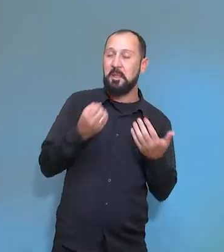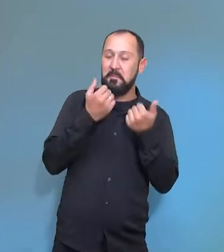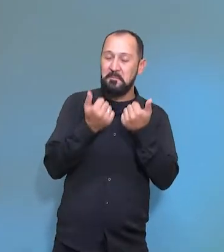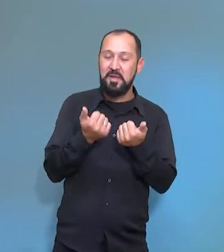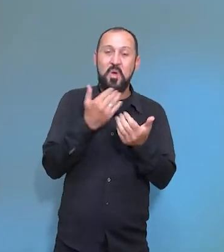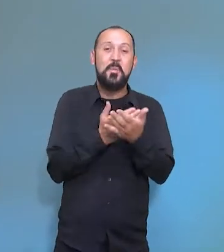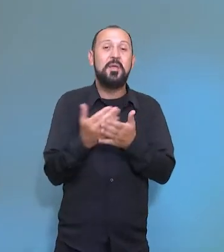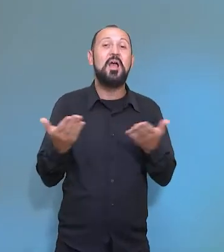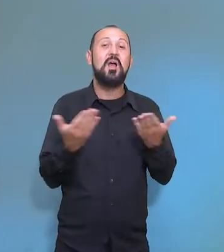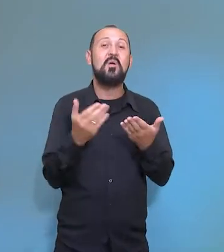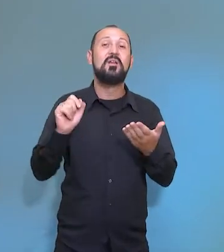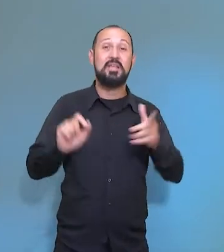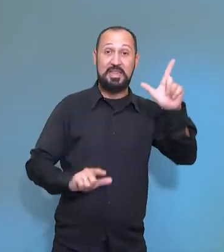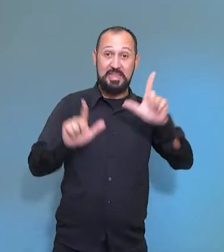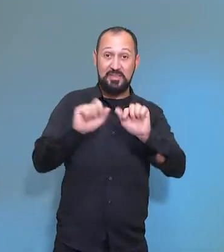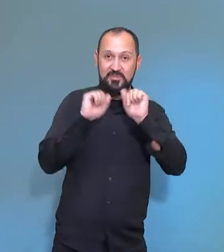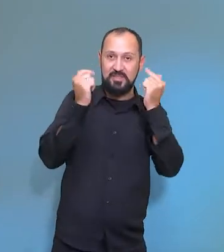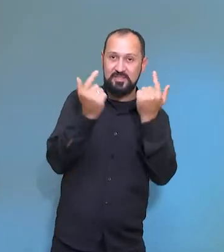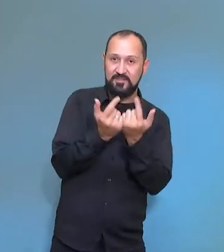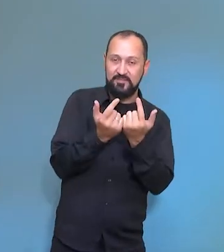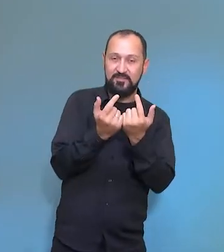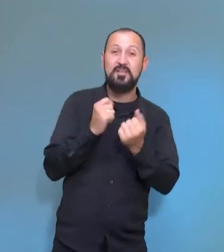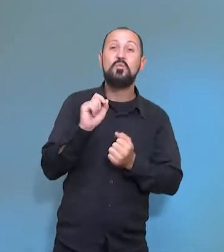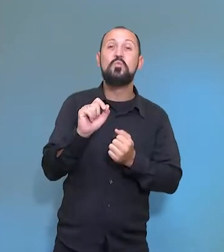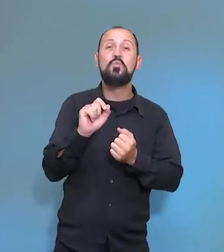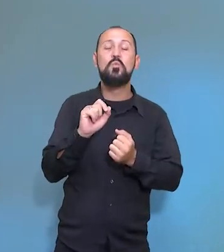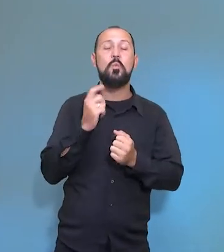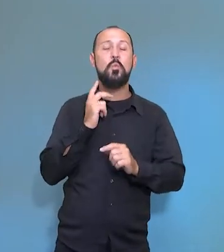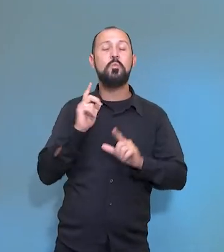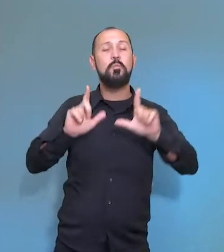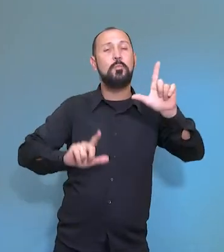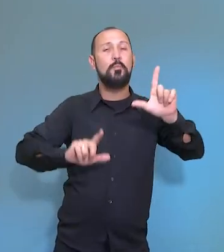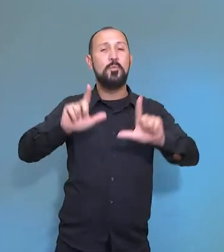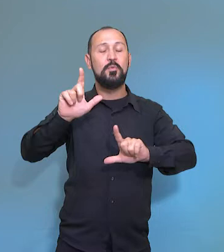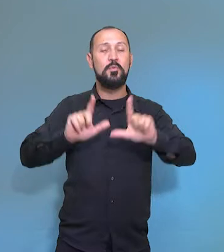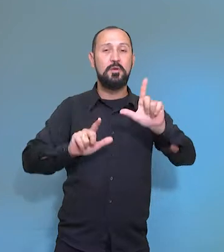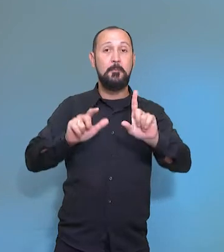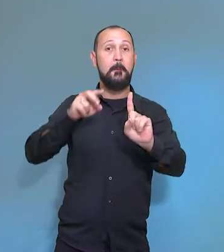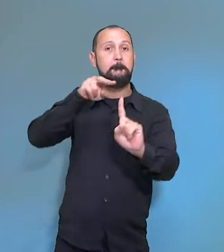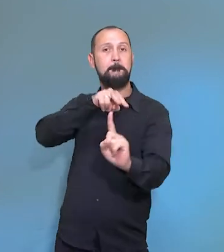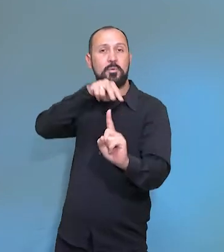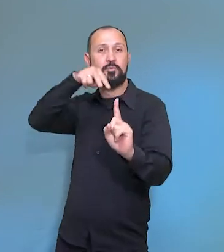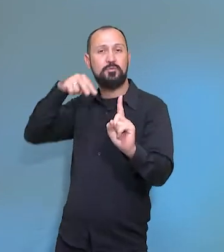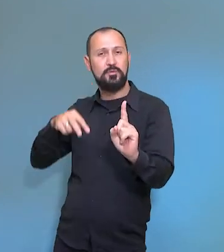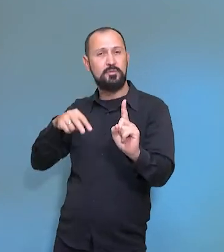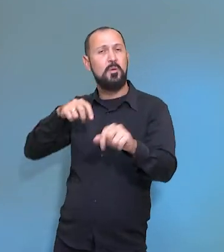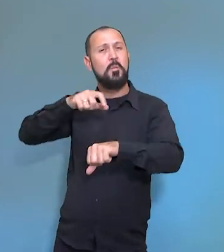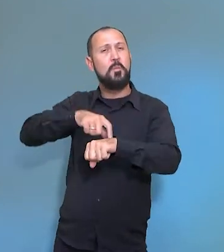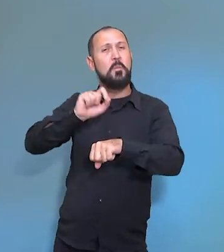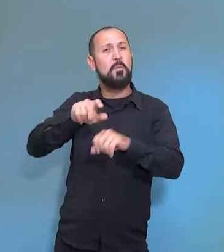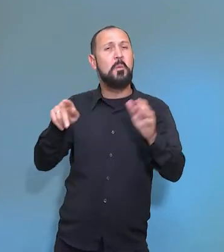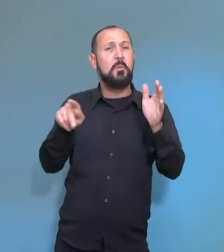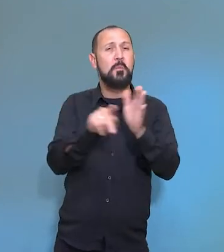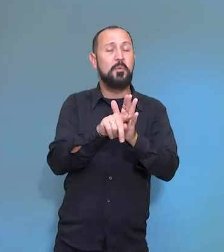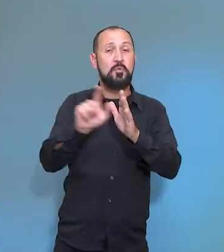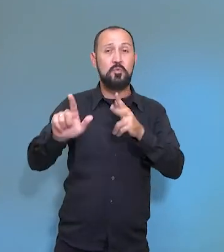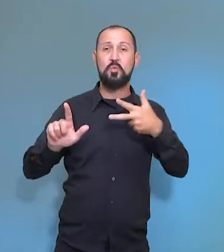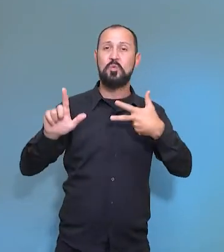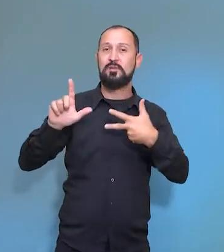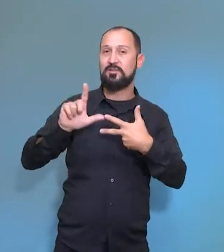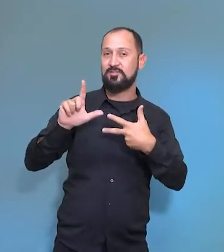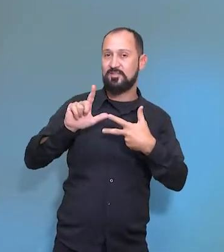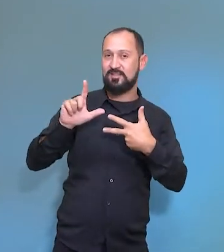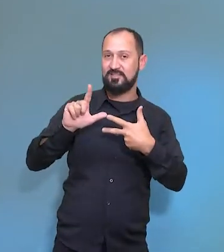Muito bem, começa a partir de agora aqui na TV Assembleia mais uma edição do Ponto de Vista, um espaço que o canal do